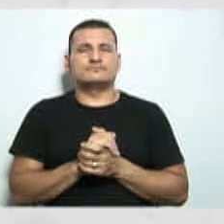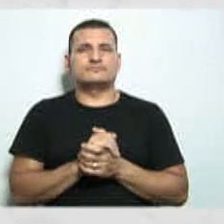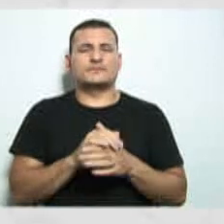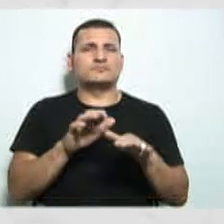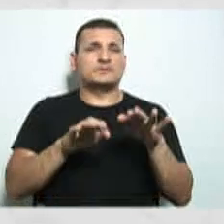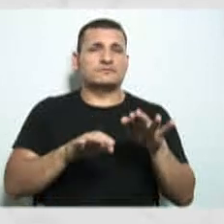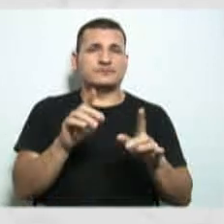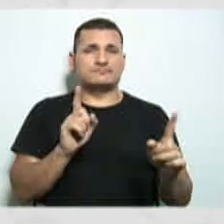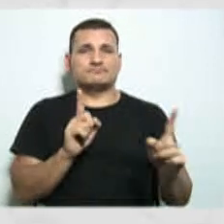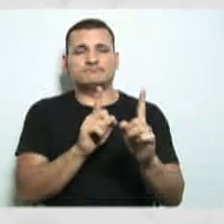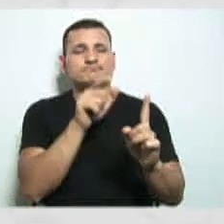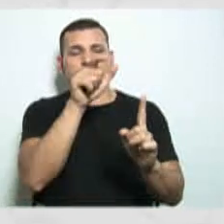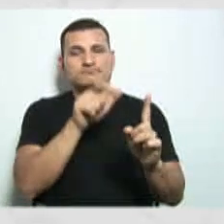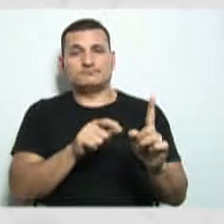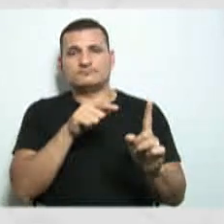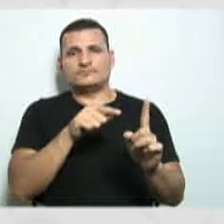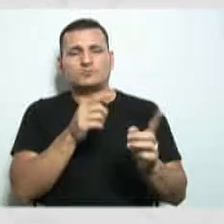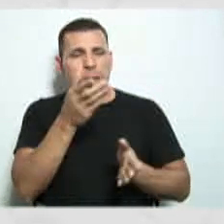feliz,